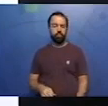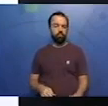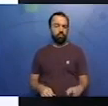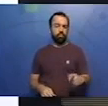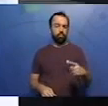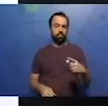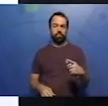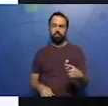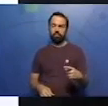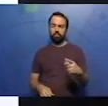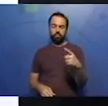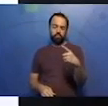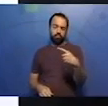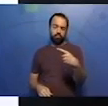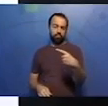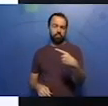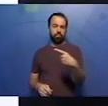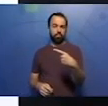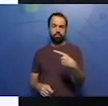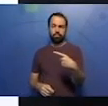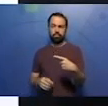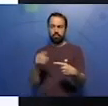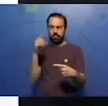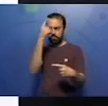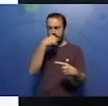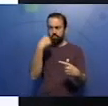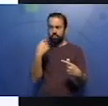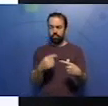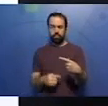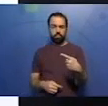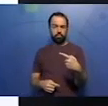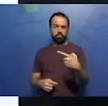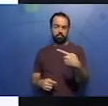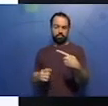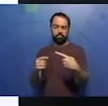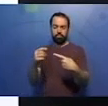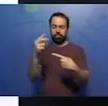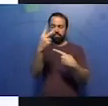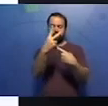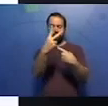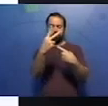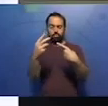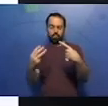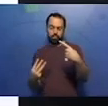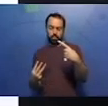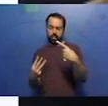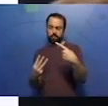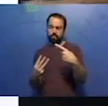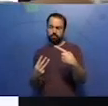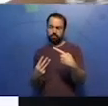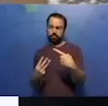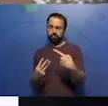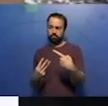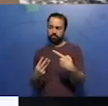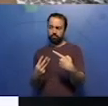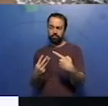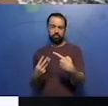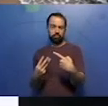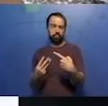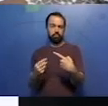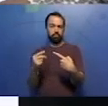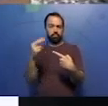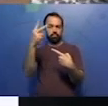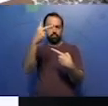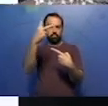está entre, olha aqui, essa palavra é importante, entre o 2 e o 3. Olha aqui, o